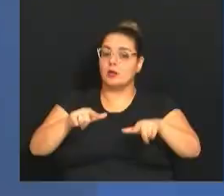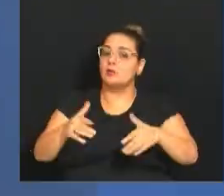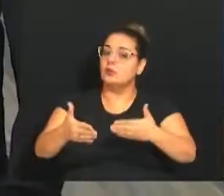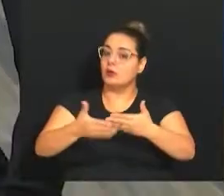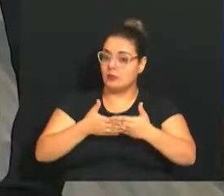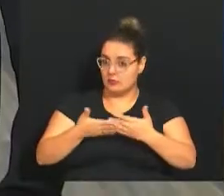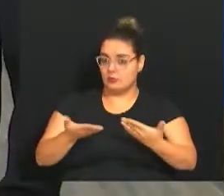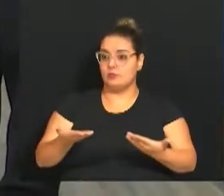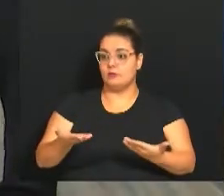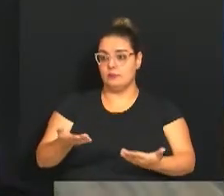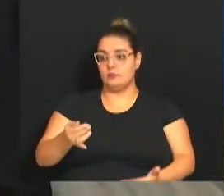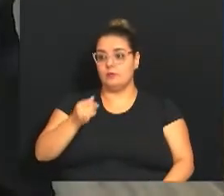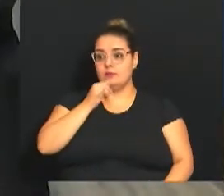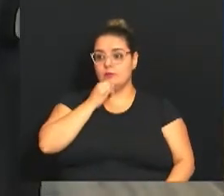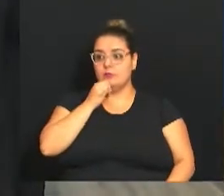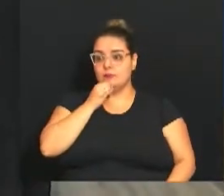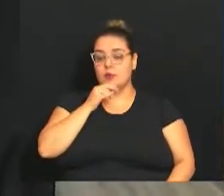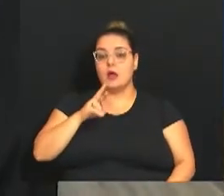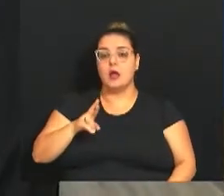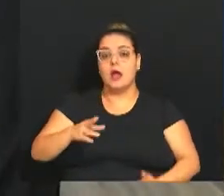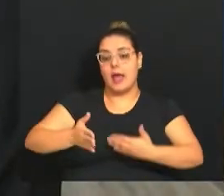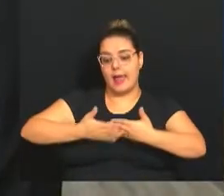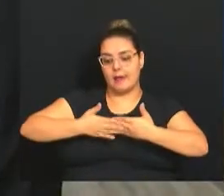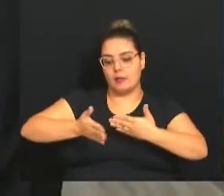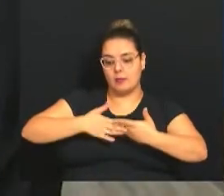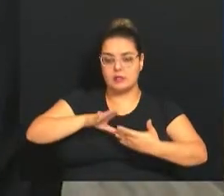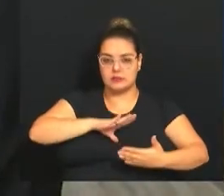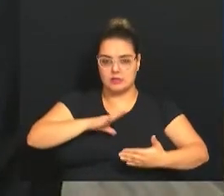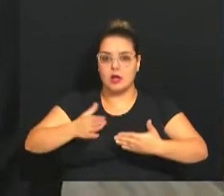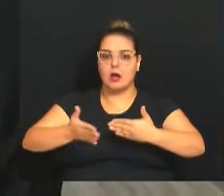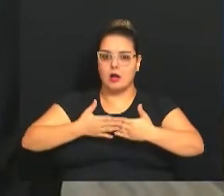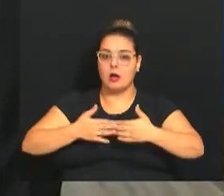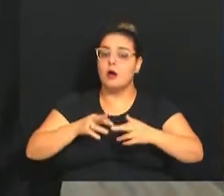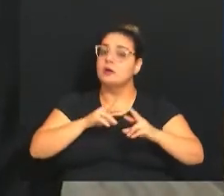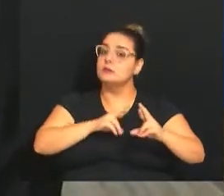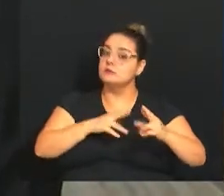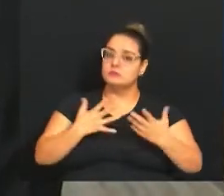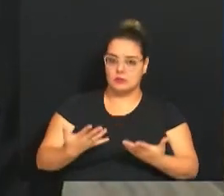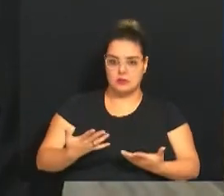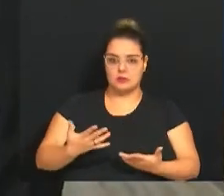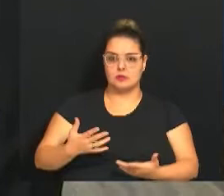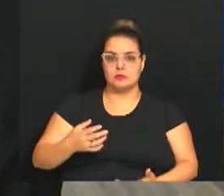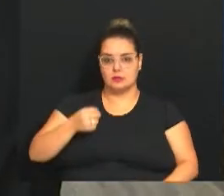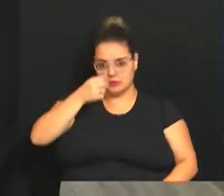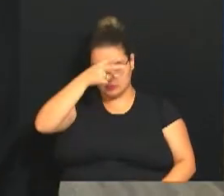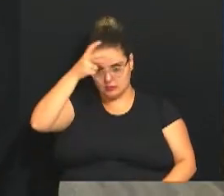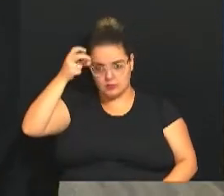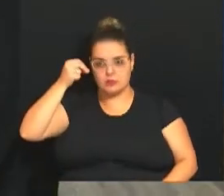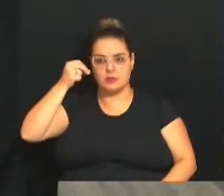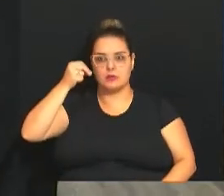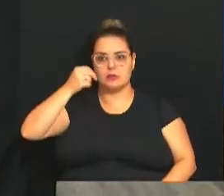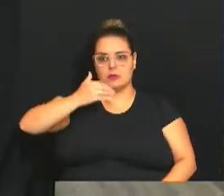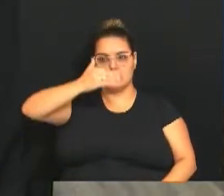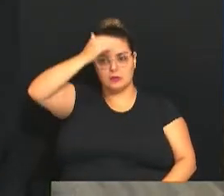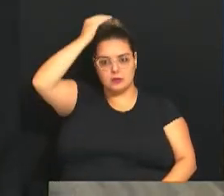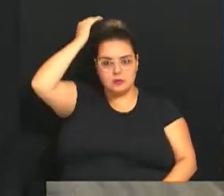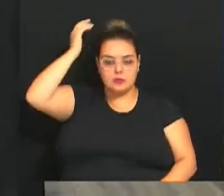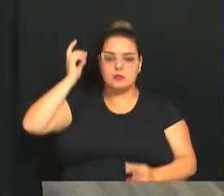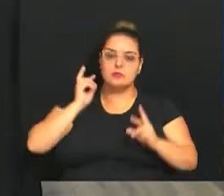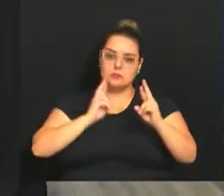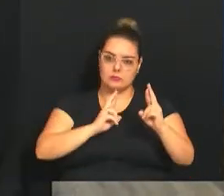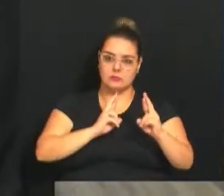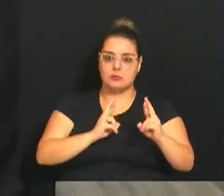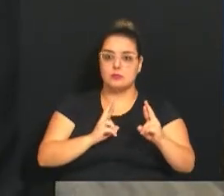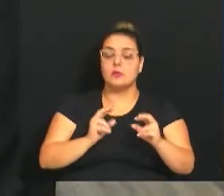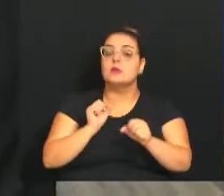a exemplo, por exemplo, de Ribeirão Preto, Gabriel. Tá. Então a gente aguarda a decisão aqui da nossa cidade. Combinado, então, a gente fica no aguardo,